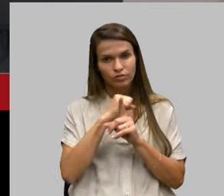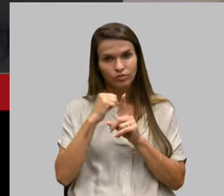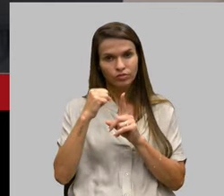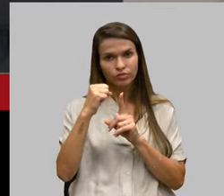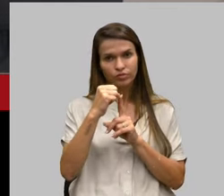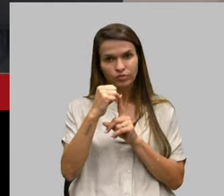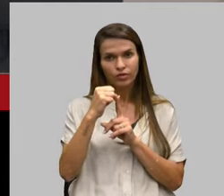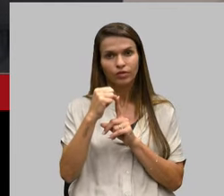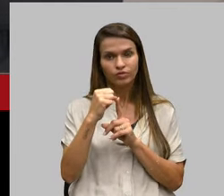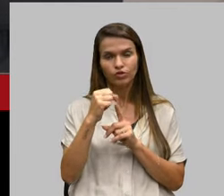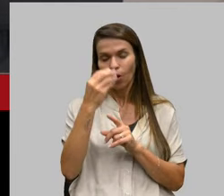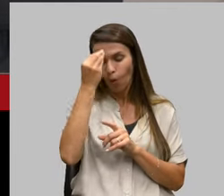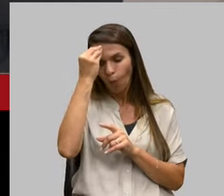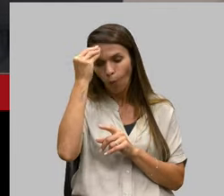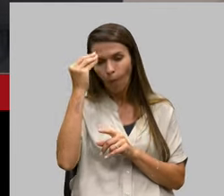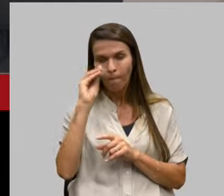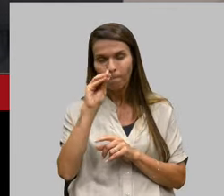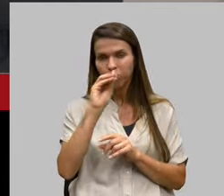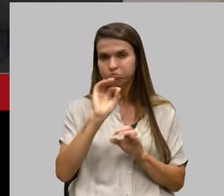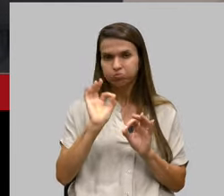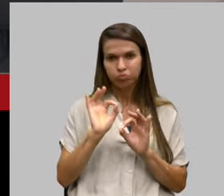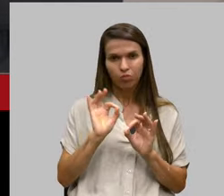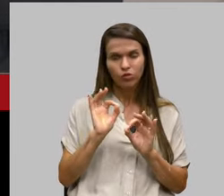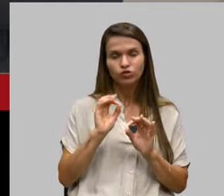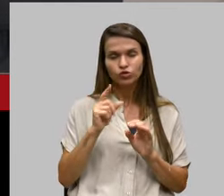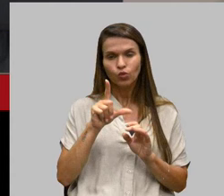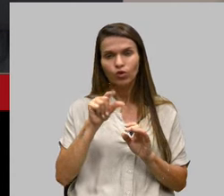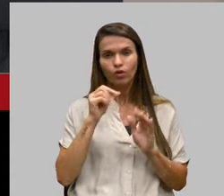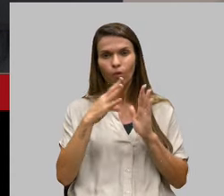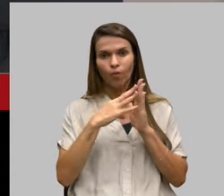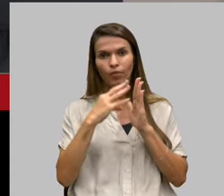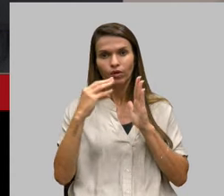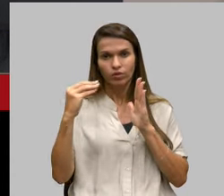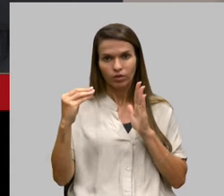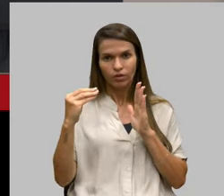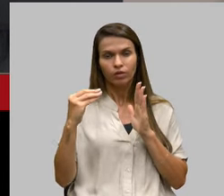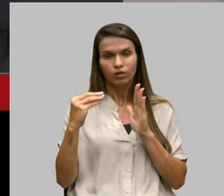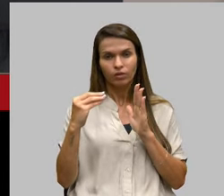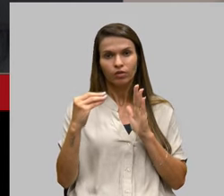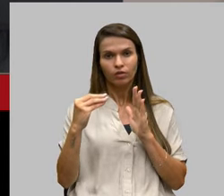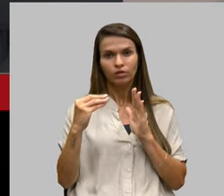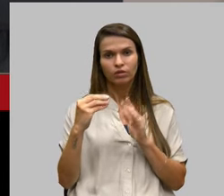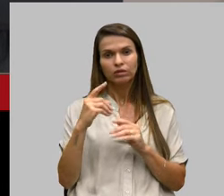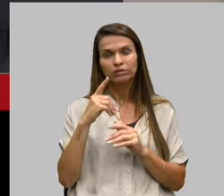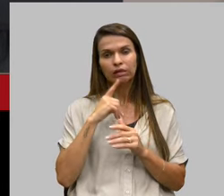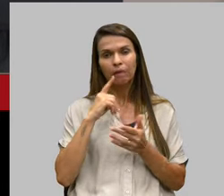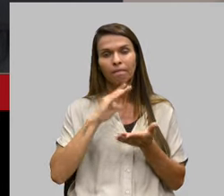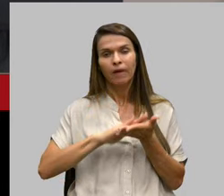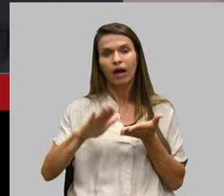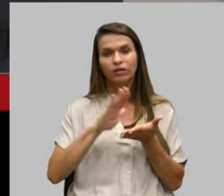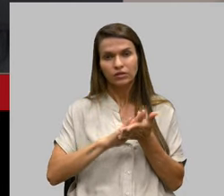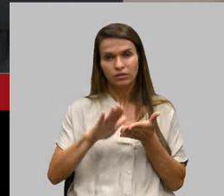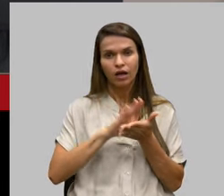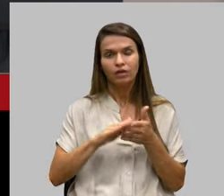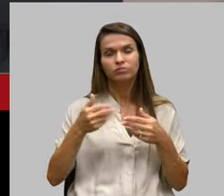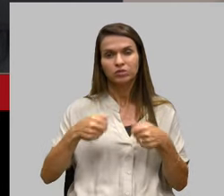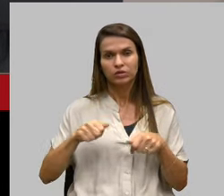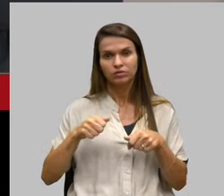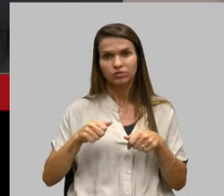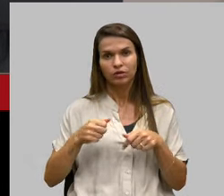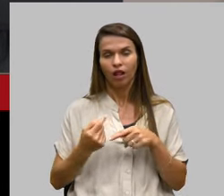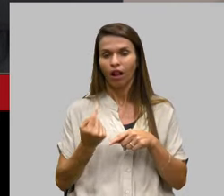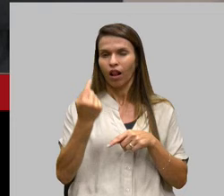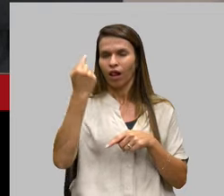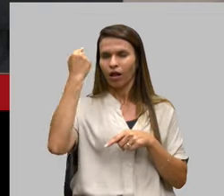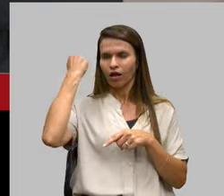sem culpa de ninguém certo escolheu o modelo que quem mais custo para para fazer lá atrás na